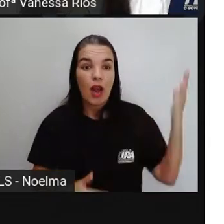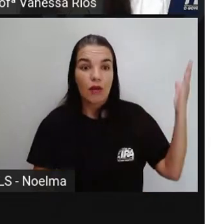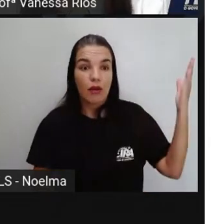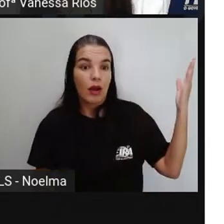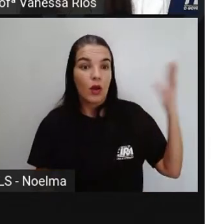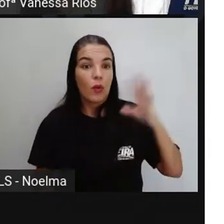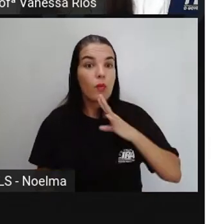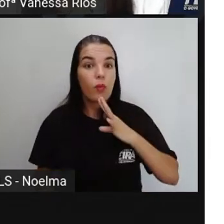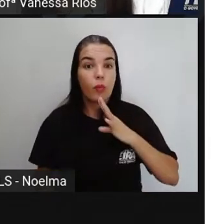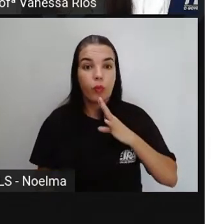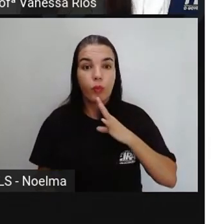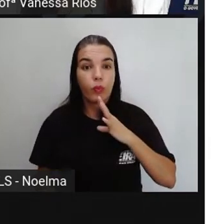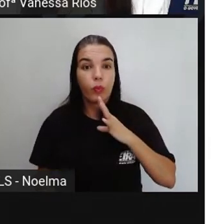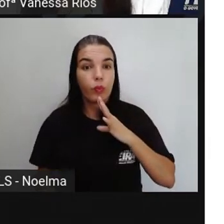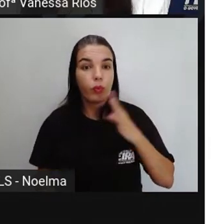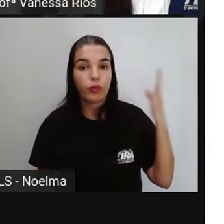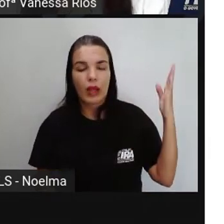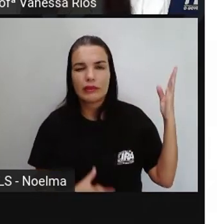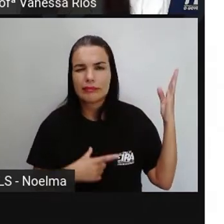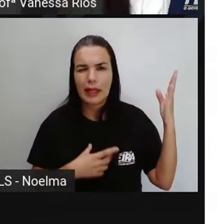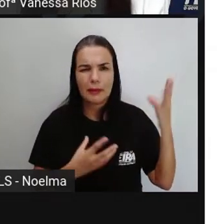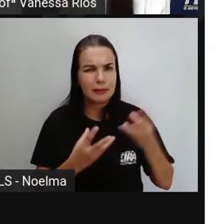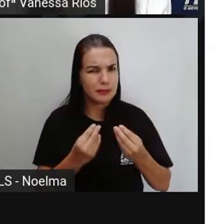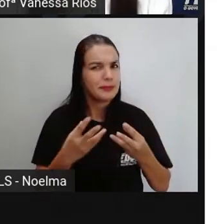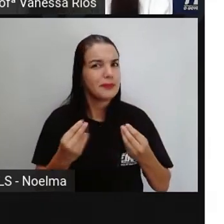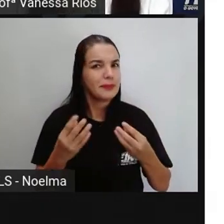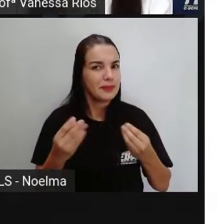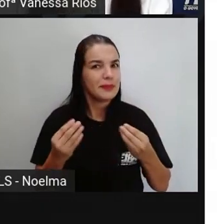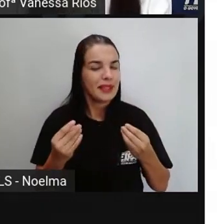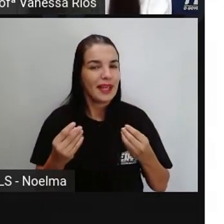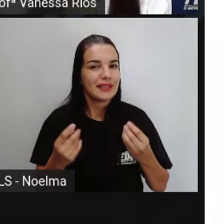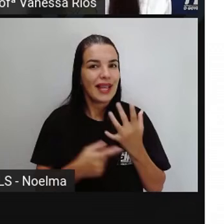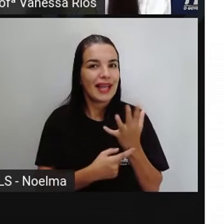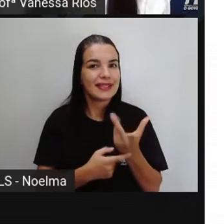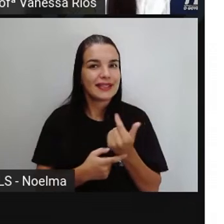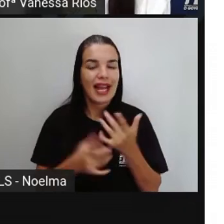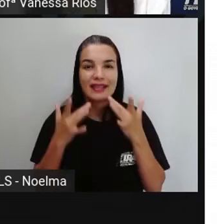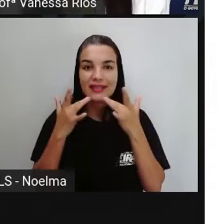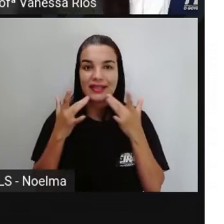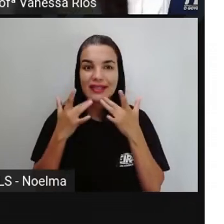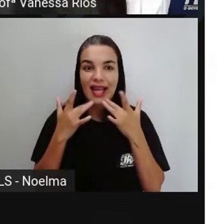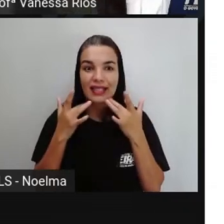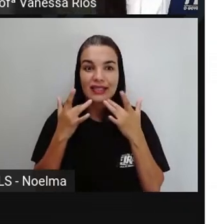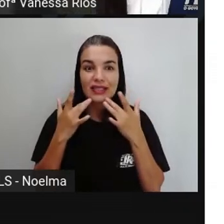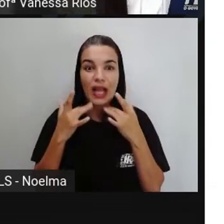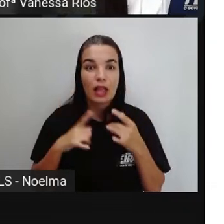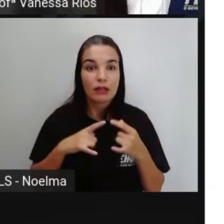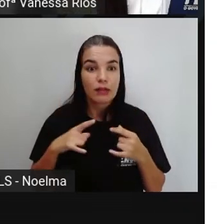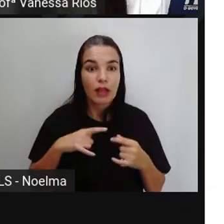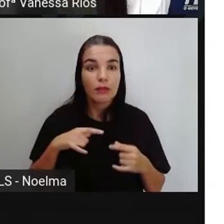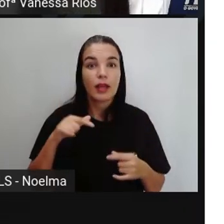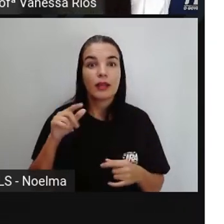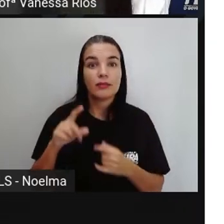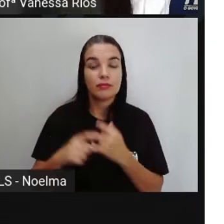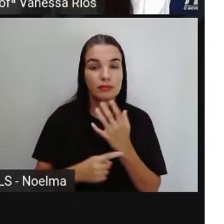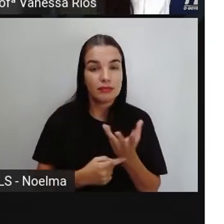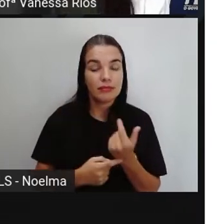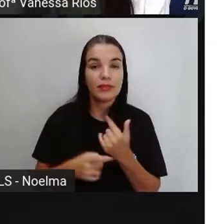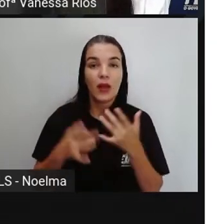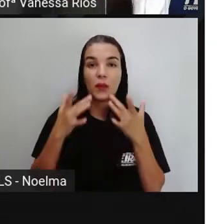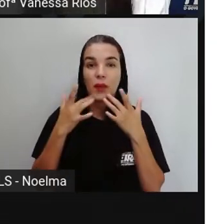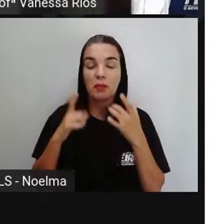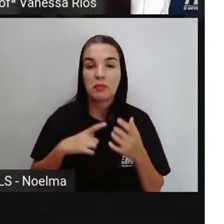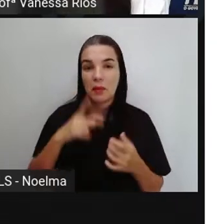conhecidas. E aí a Bahia revela, né, vários artistas em muitas áreas e revela artistas também no teatro.